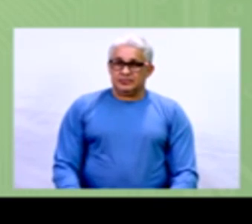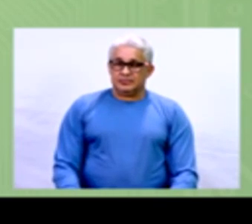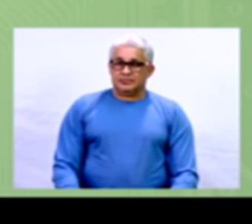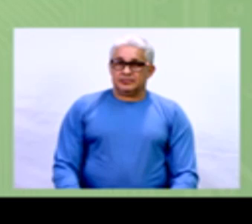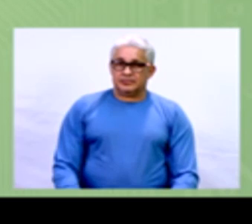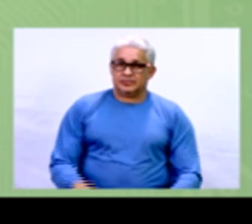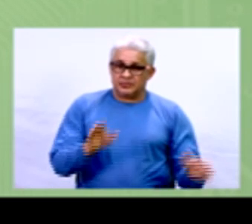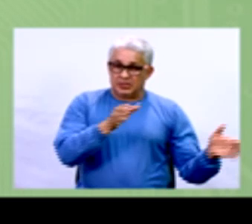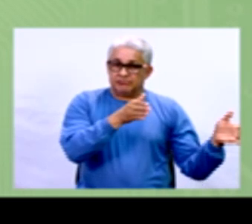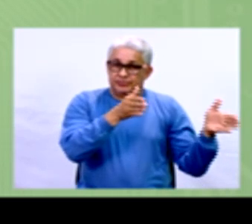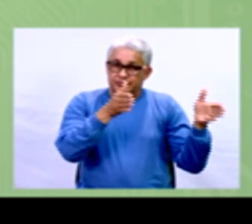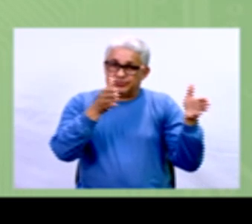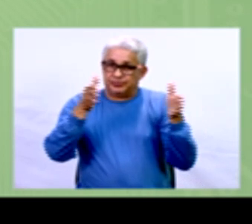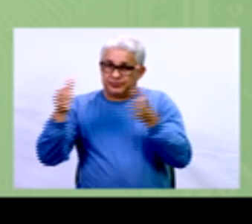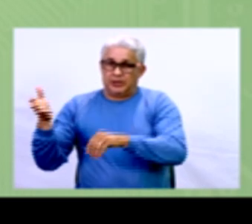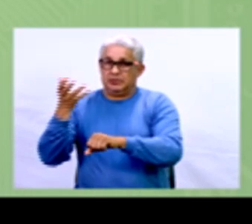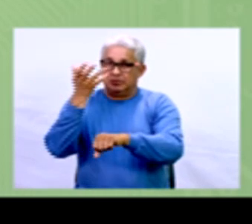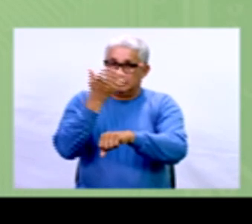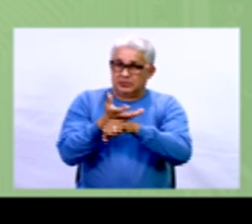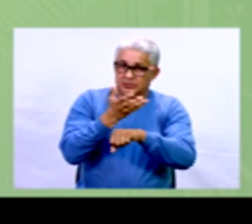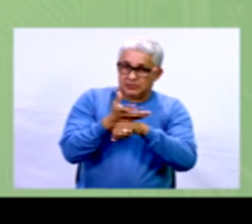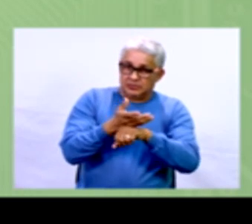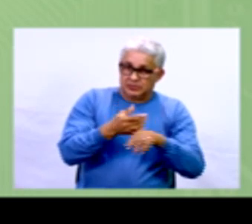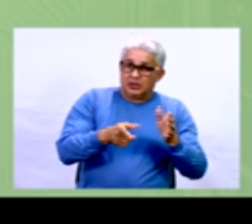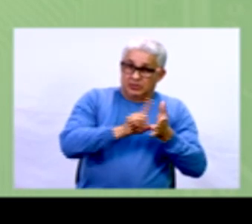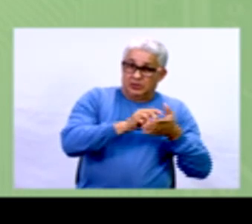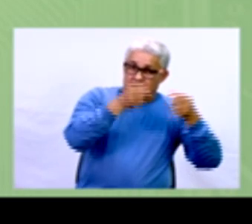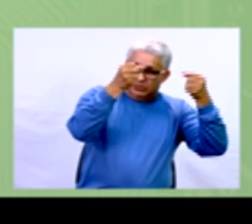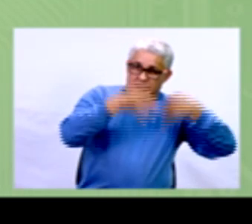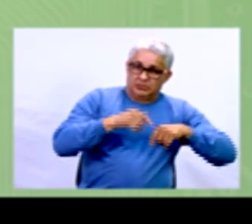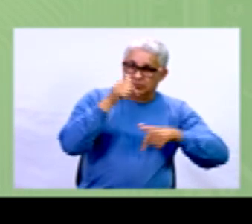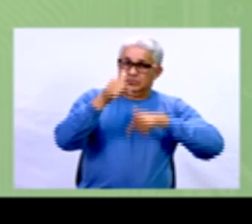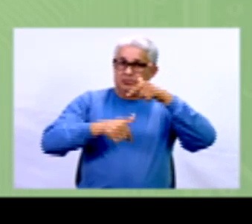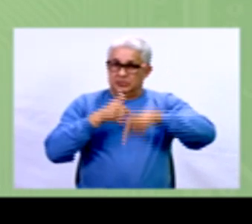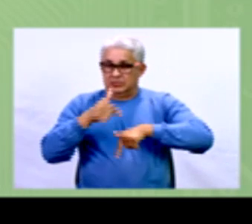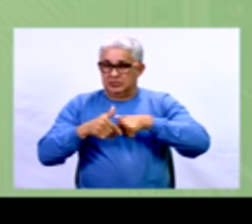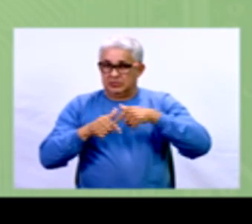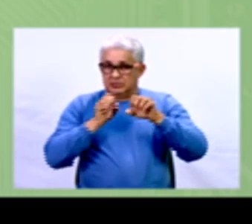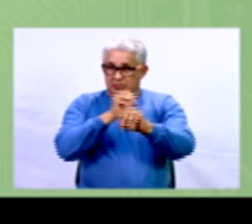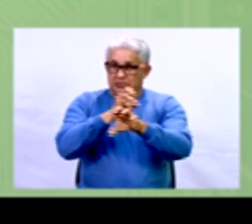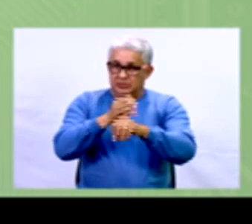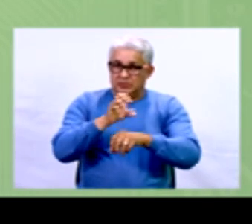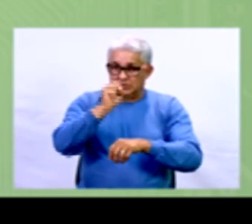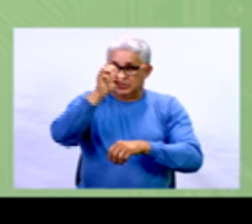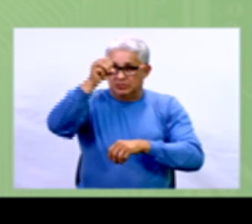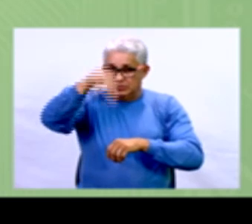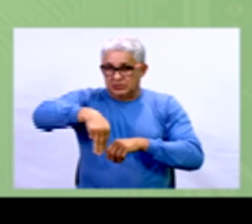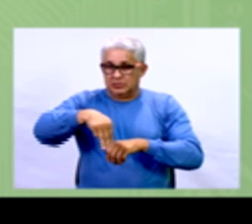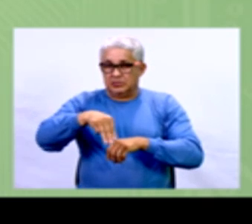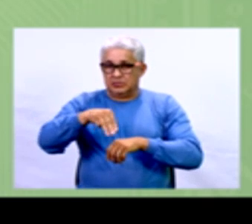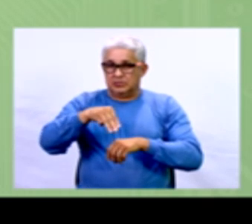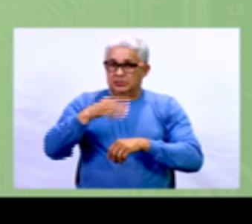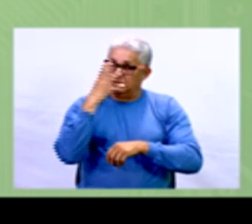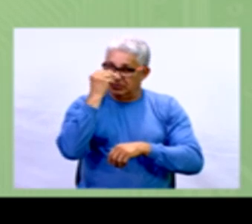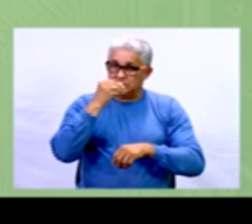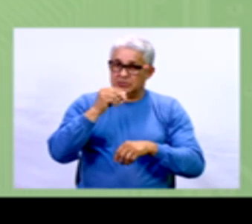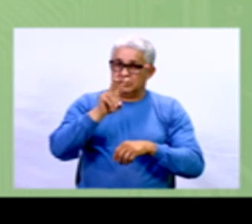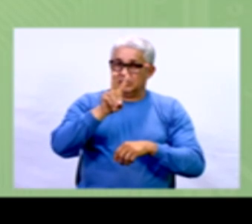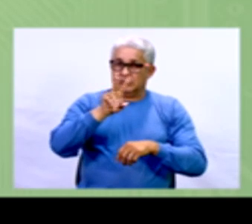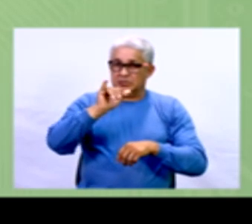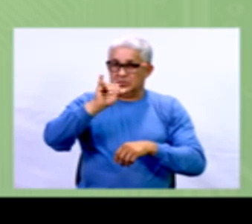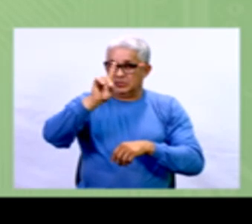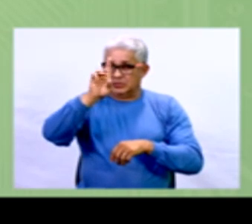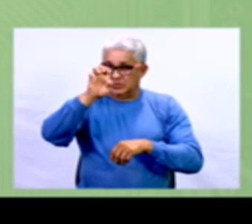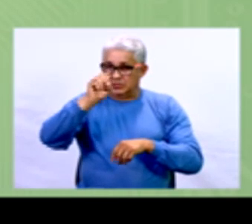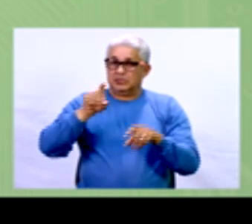o decorrer da nossa disciplina, como eu falei no início, a gente vai trabalhar com som, imagem, vídeo e animação. Cada